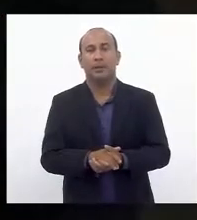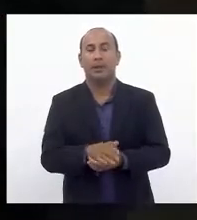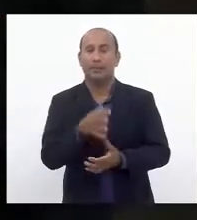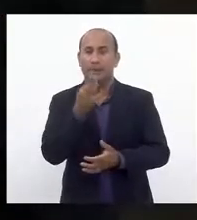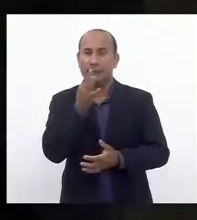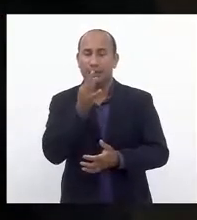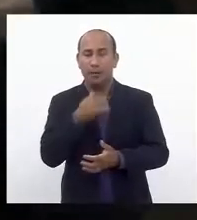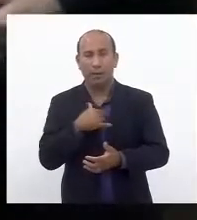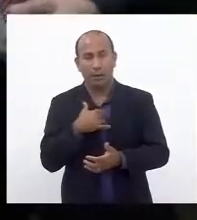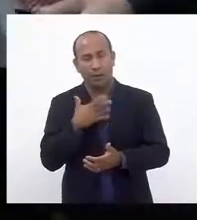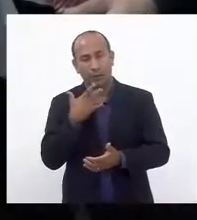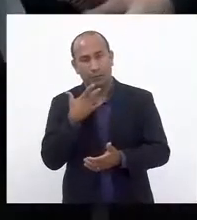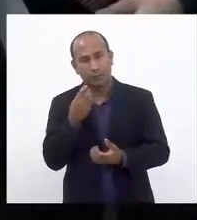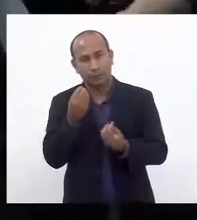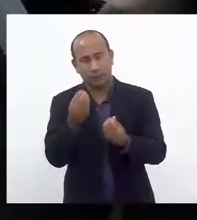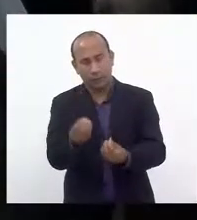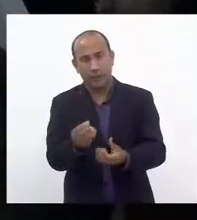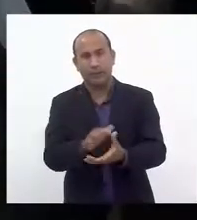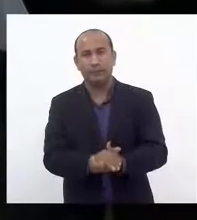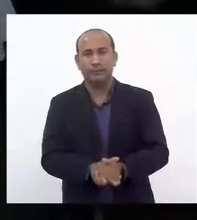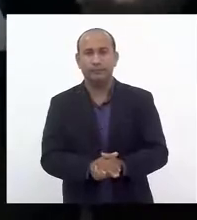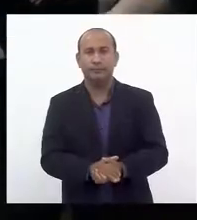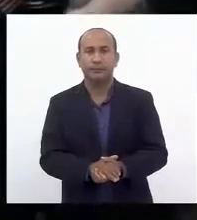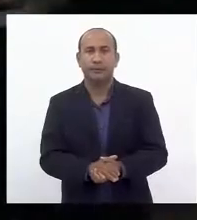dar é que, na forma,